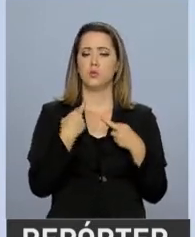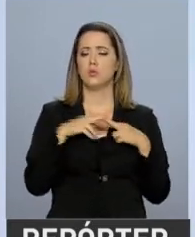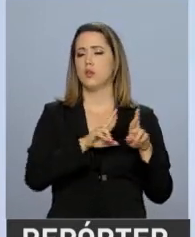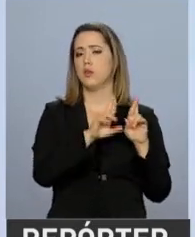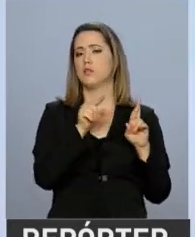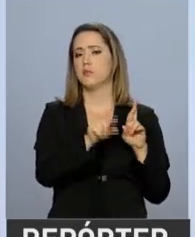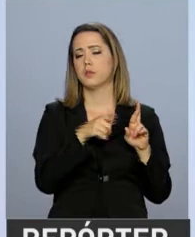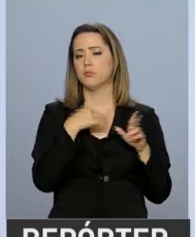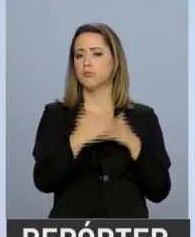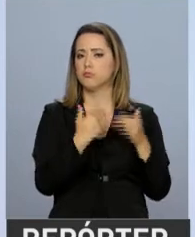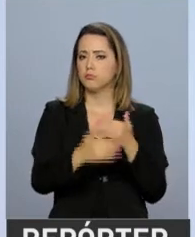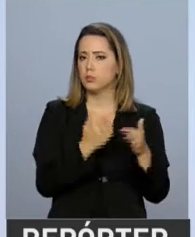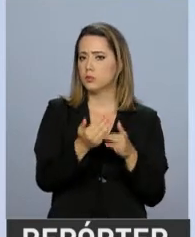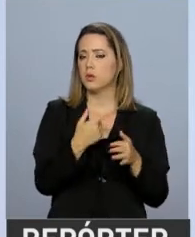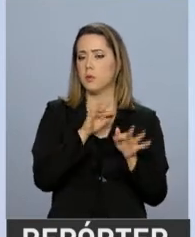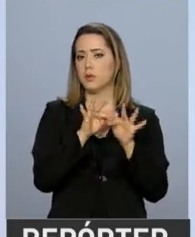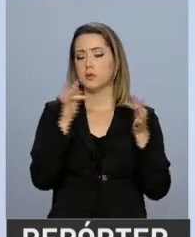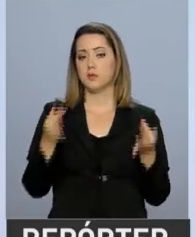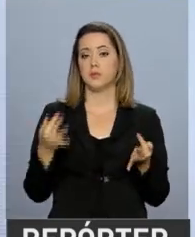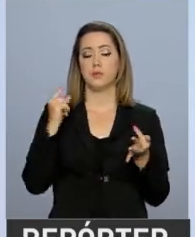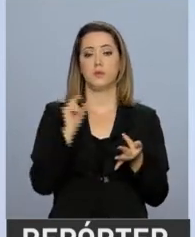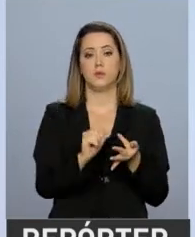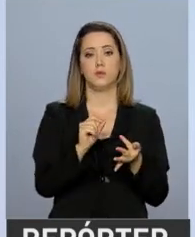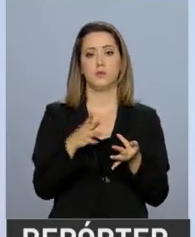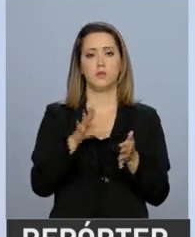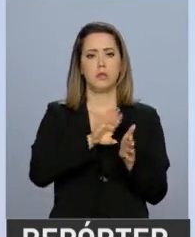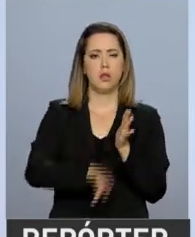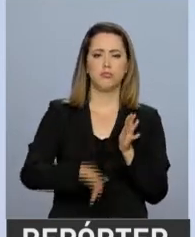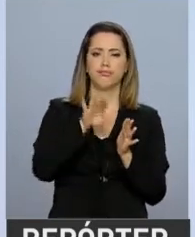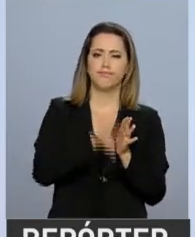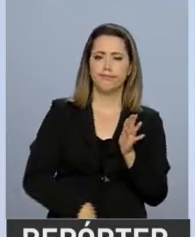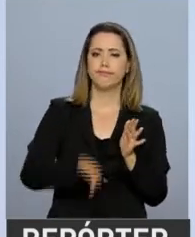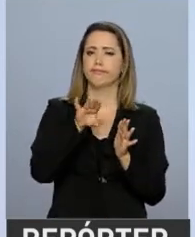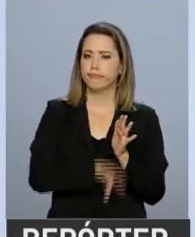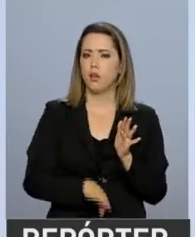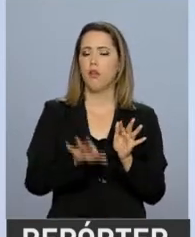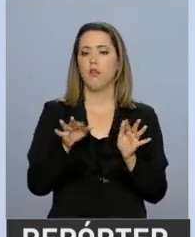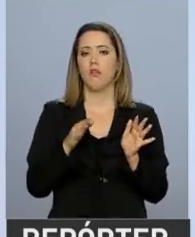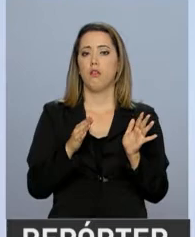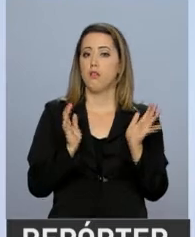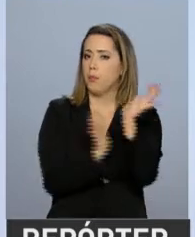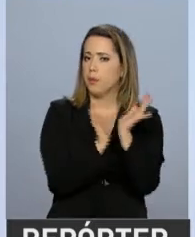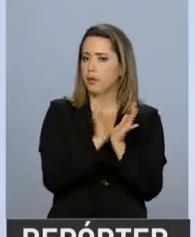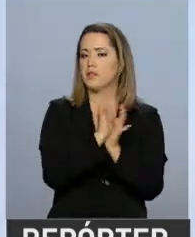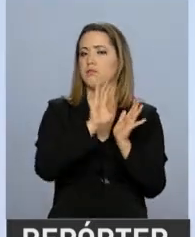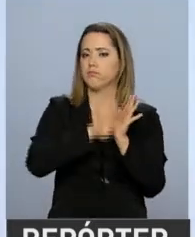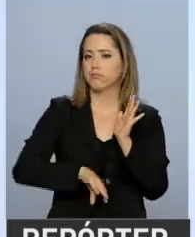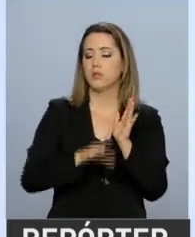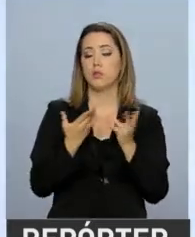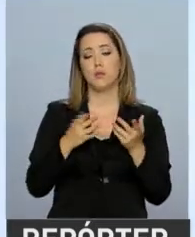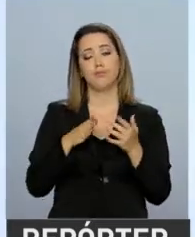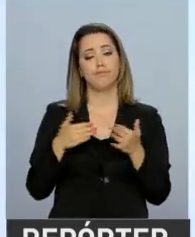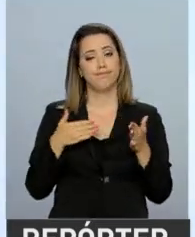de que caminharemos para simplificação ea remoção de entraves burocráticos à competitividade das empresas